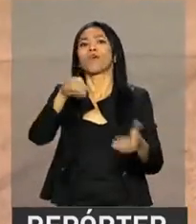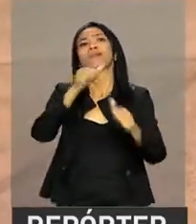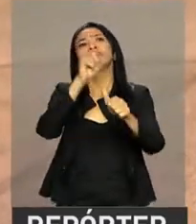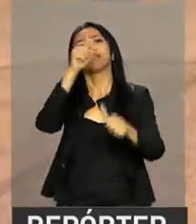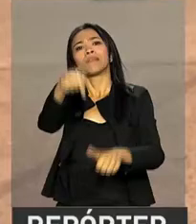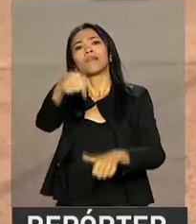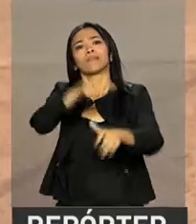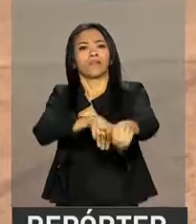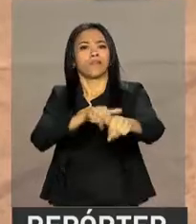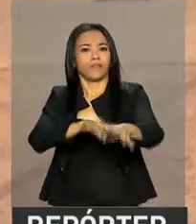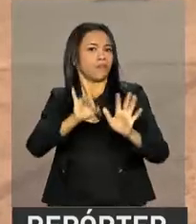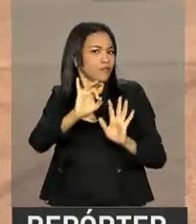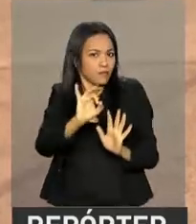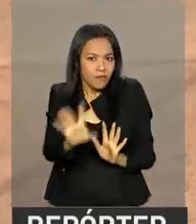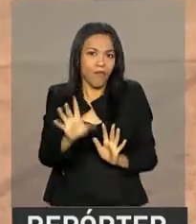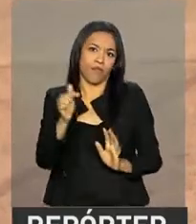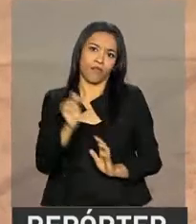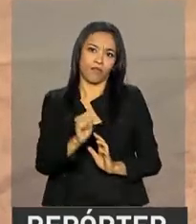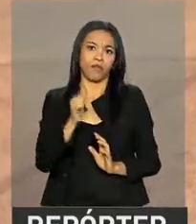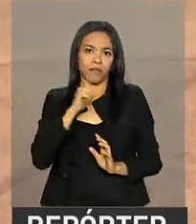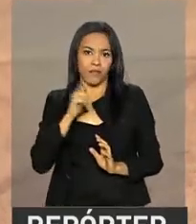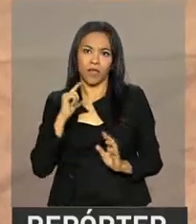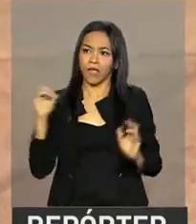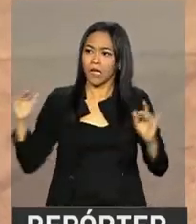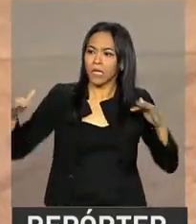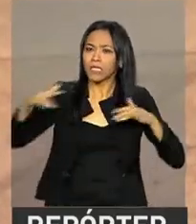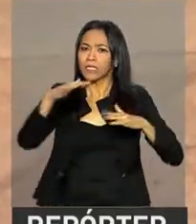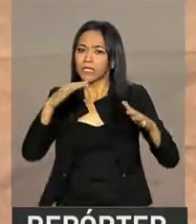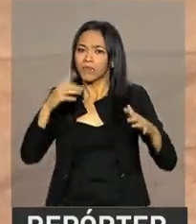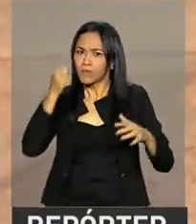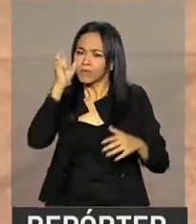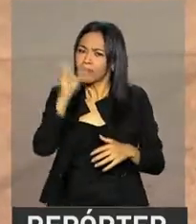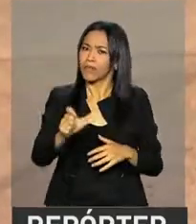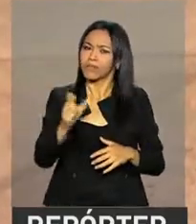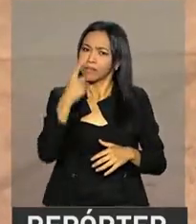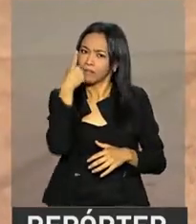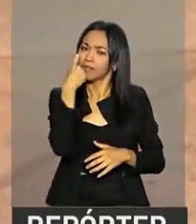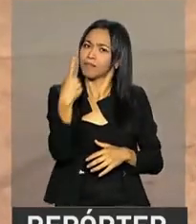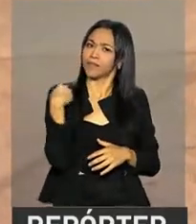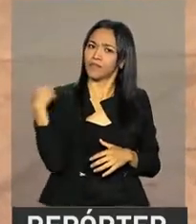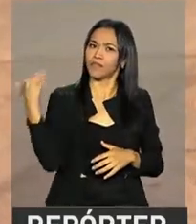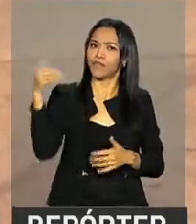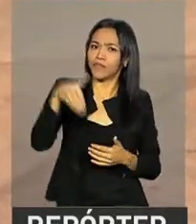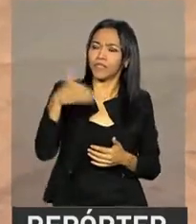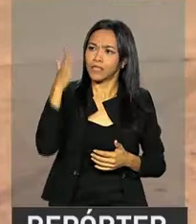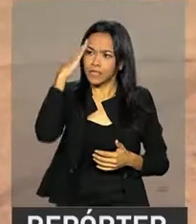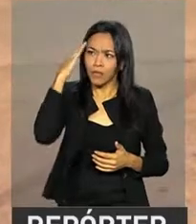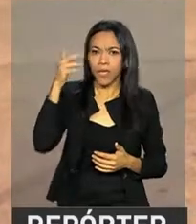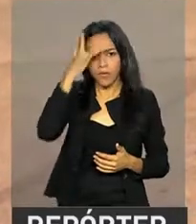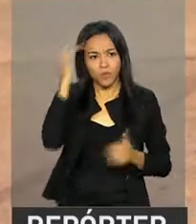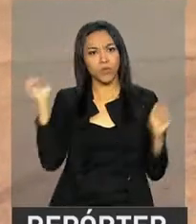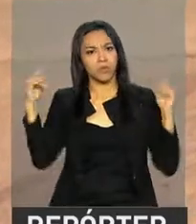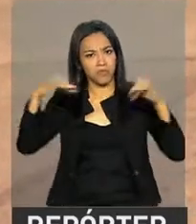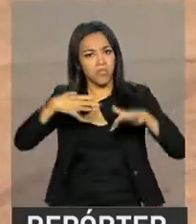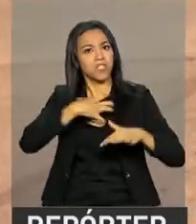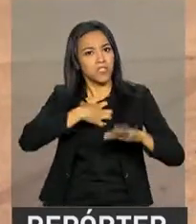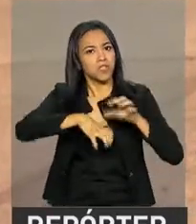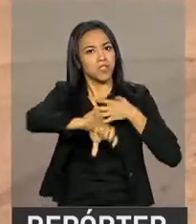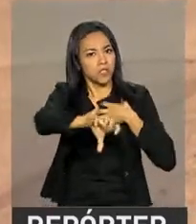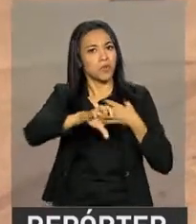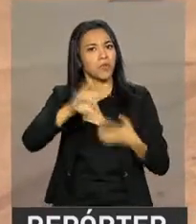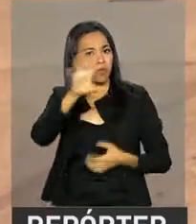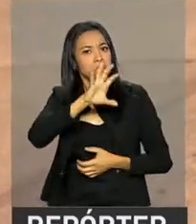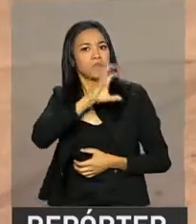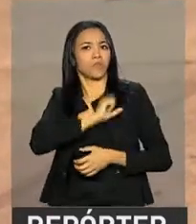que a gente tem aí é os movimentos então foi interessante vim aqui eu fique a população vem o pessoal da tem esse sentimento de